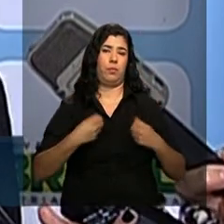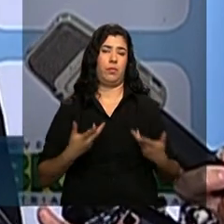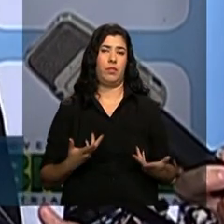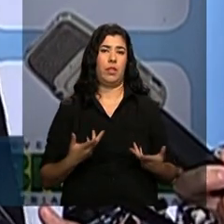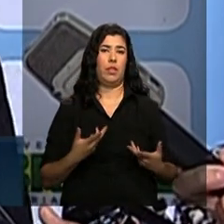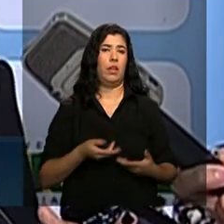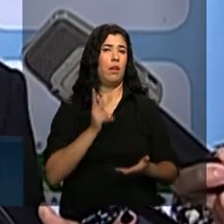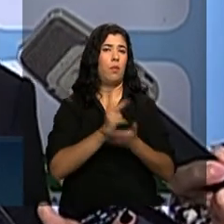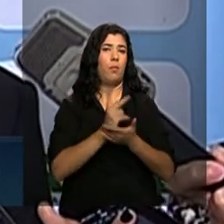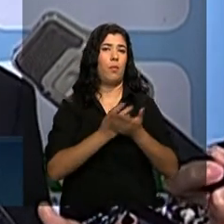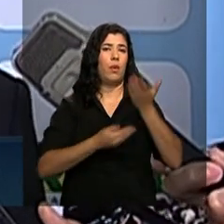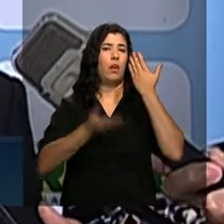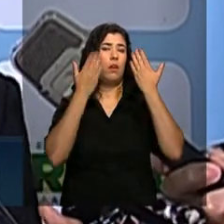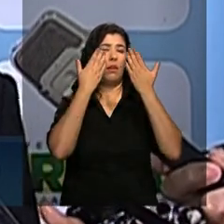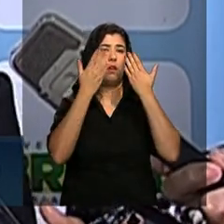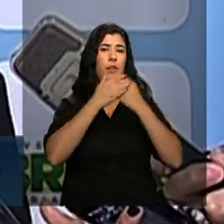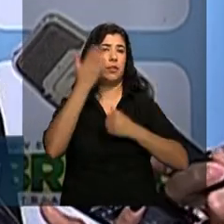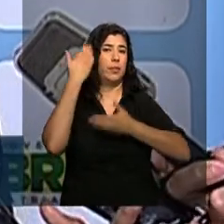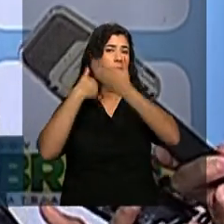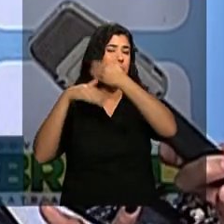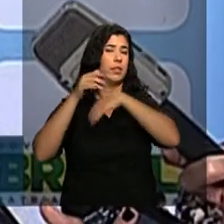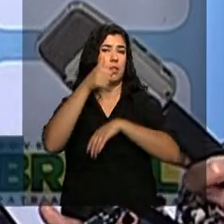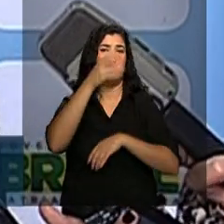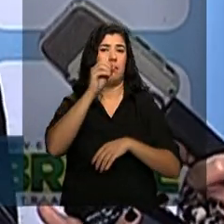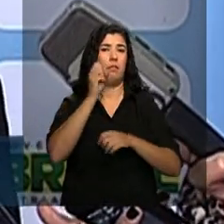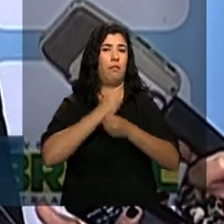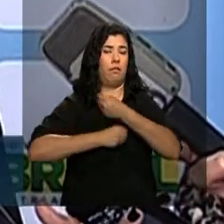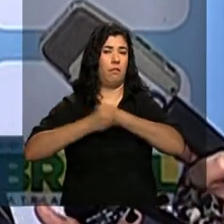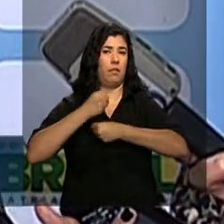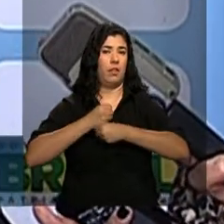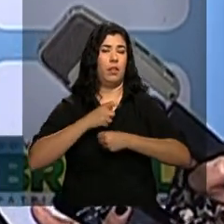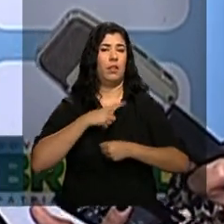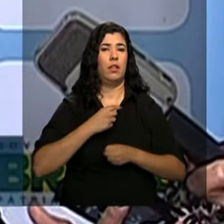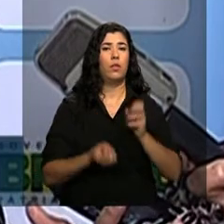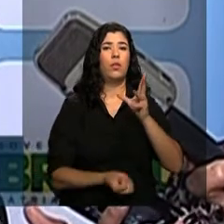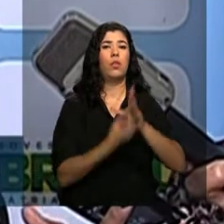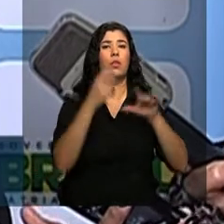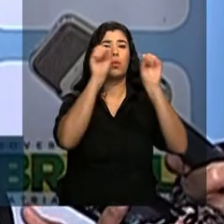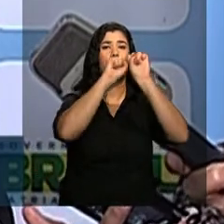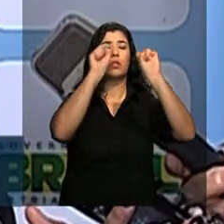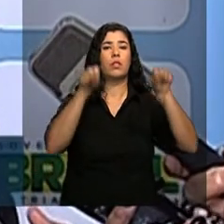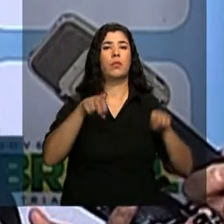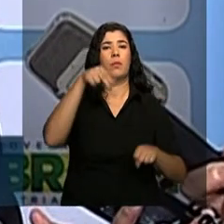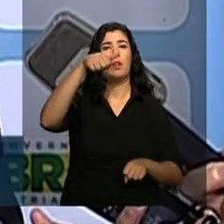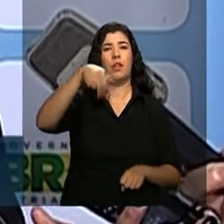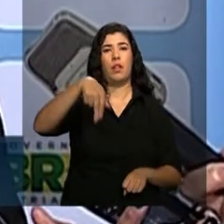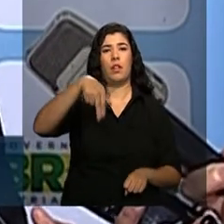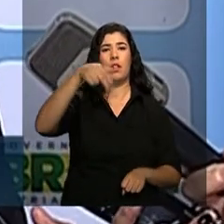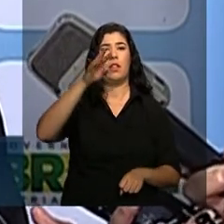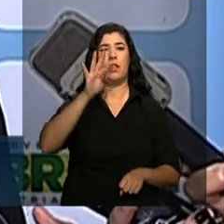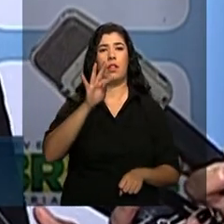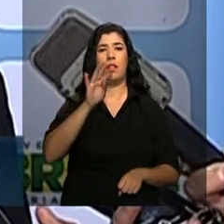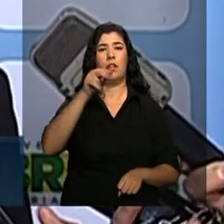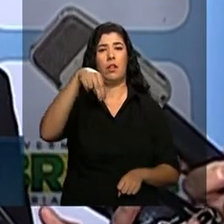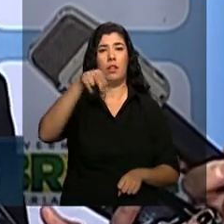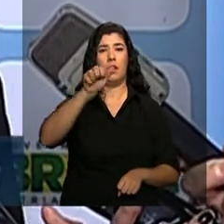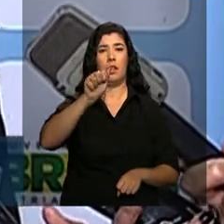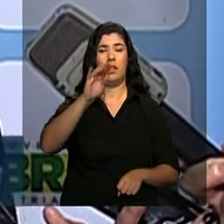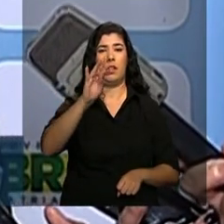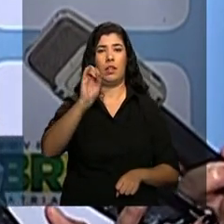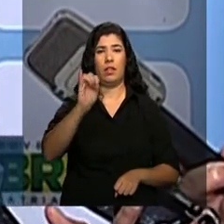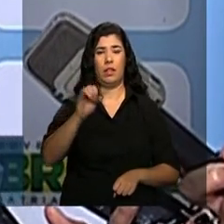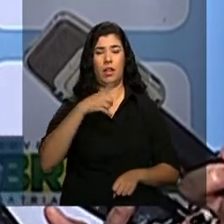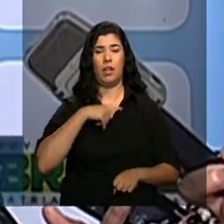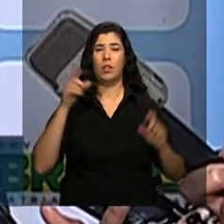10 anos nós assumimos o desafio de implantar o NAT, que é um teste que diminuiu a janela imunológica e,